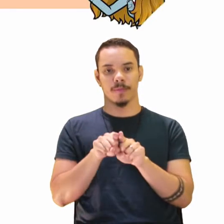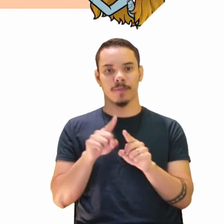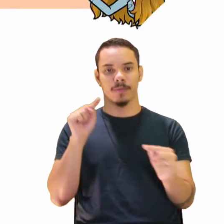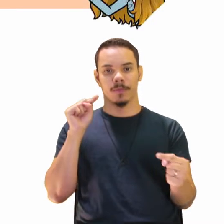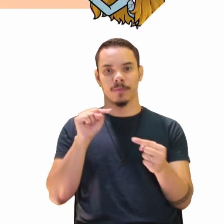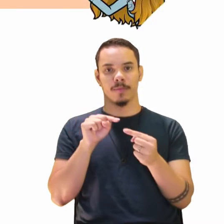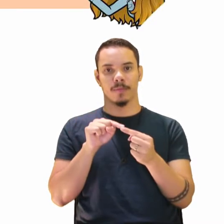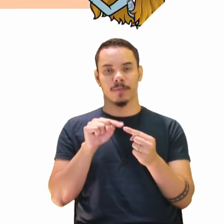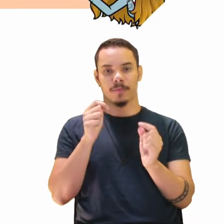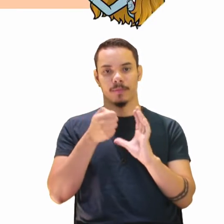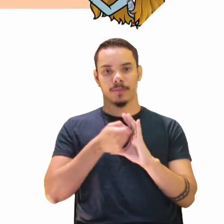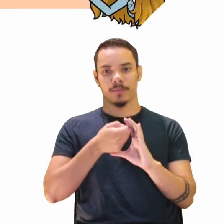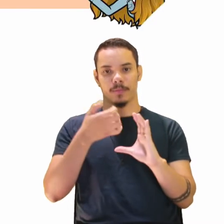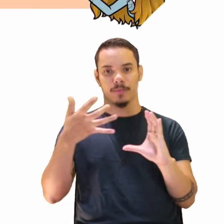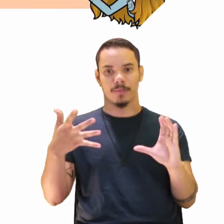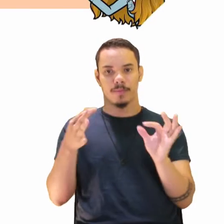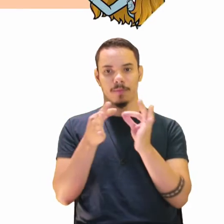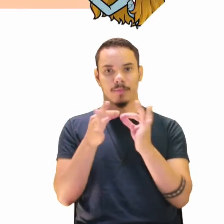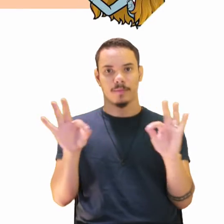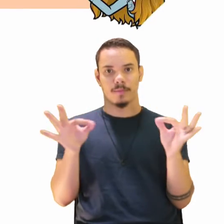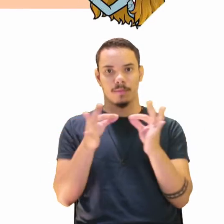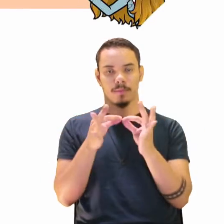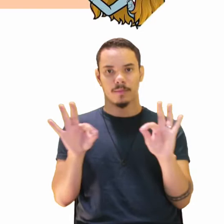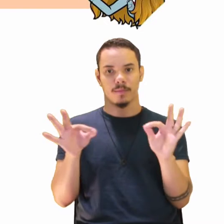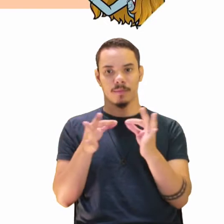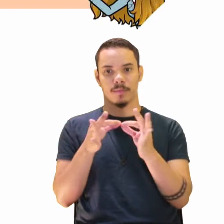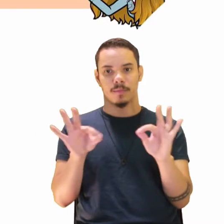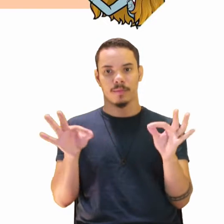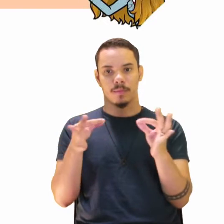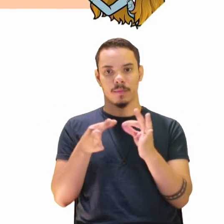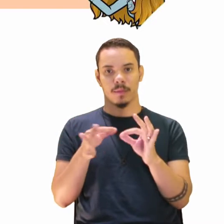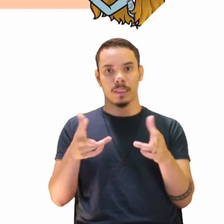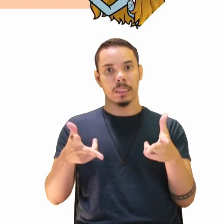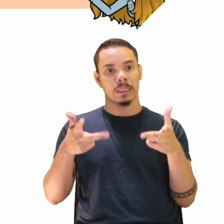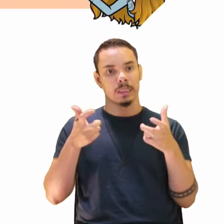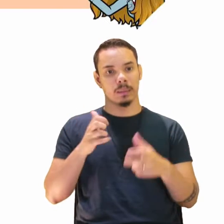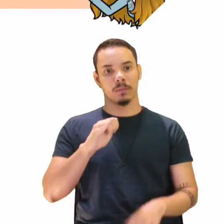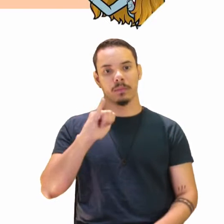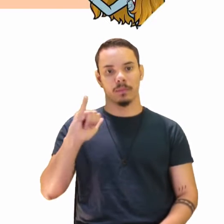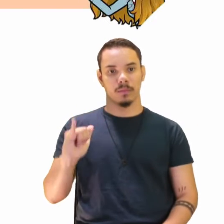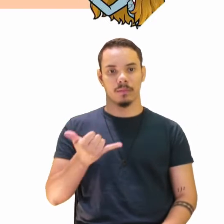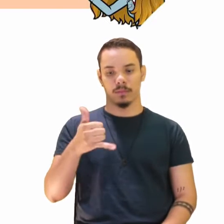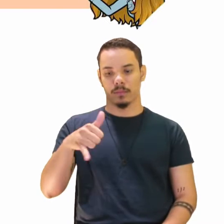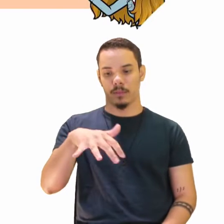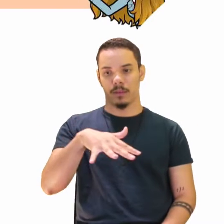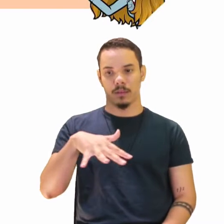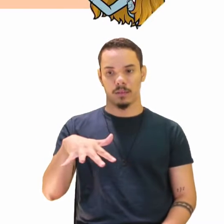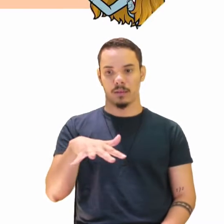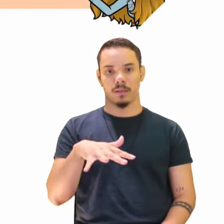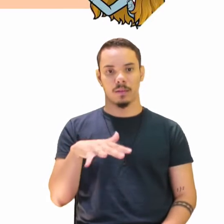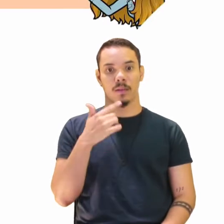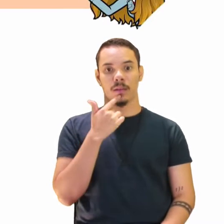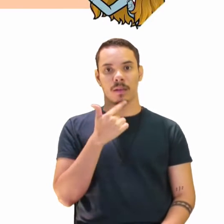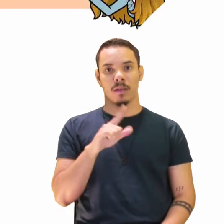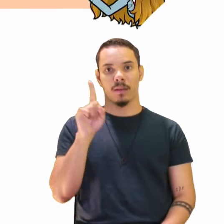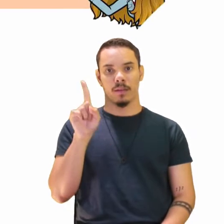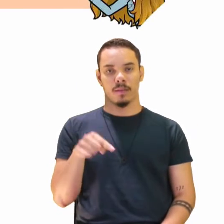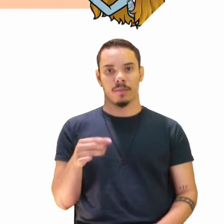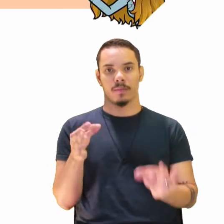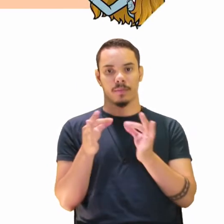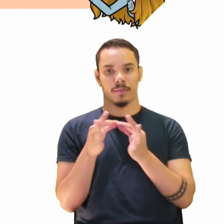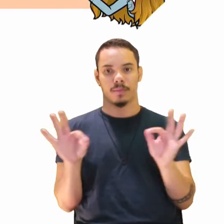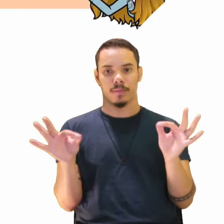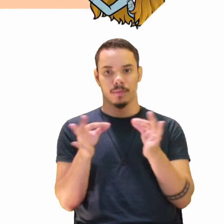aos aspectos sintáticos exploram uma das áreas da língua, a sintaxe, que pode ser dividida